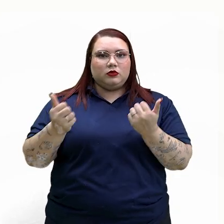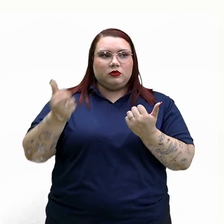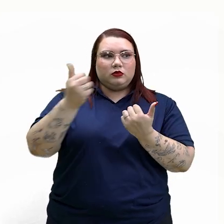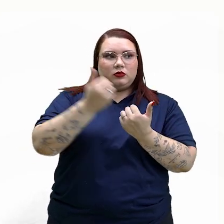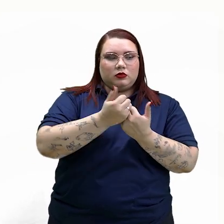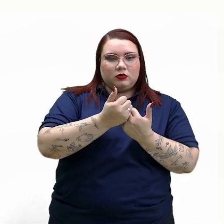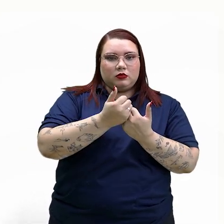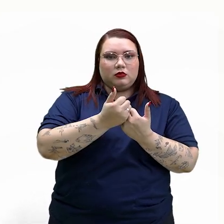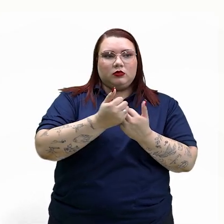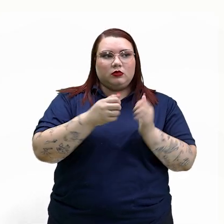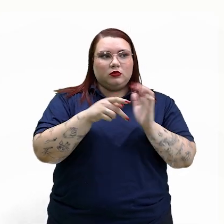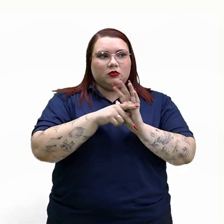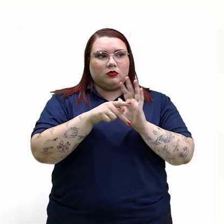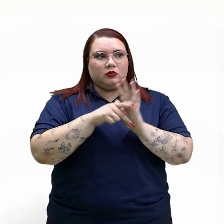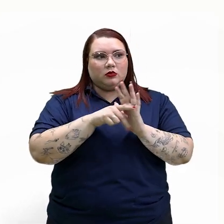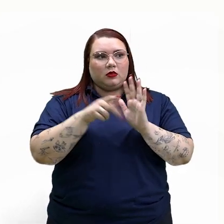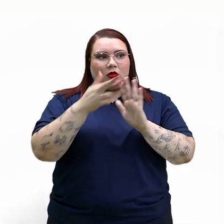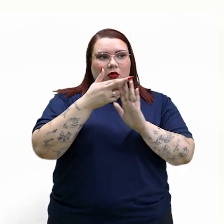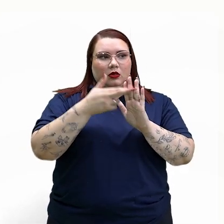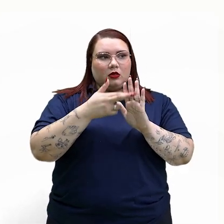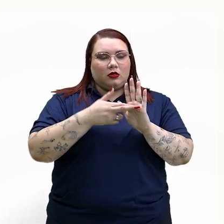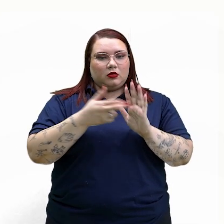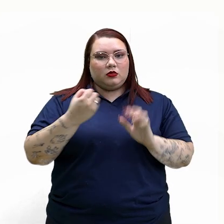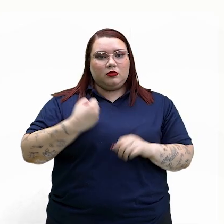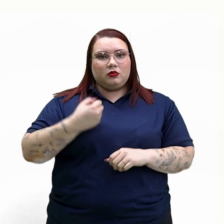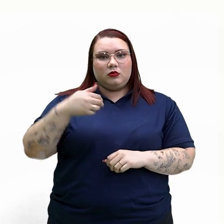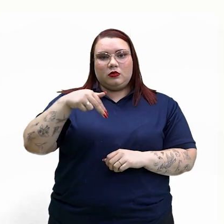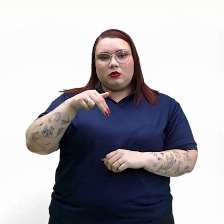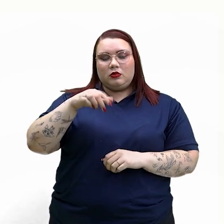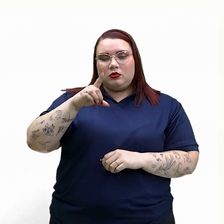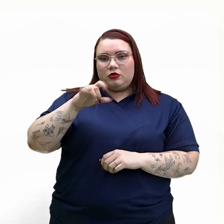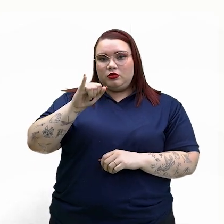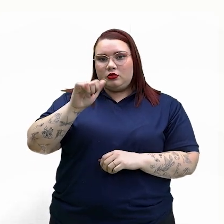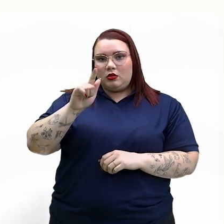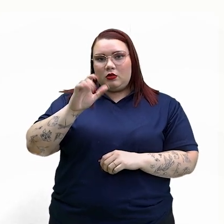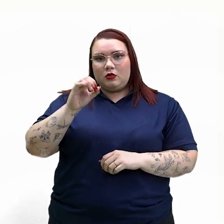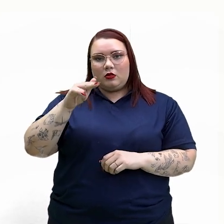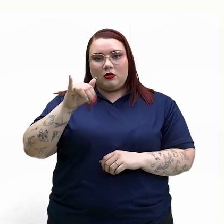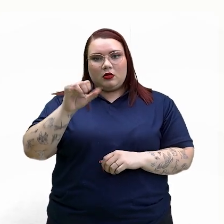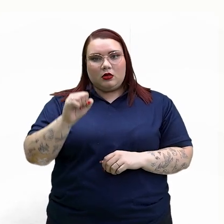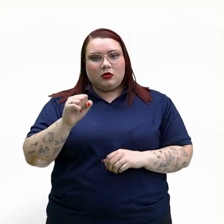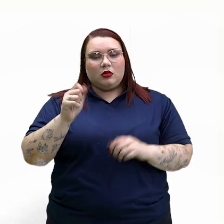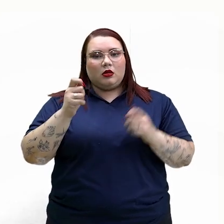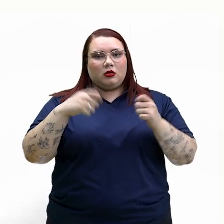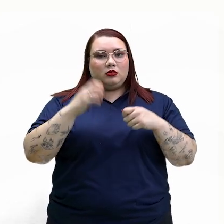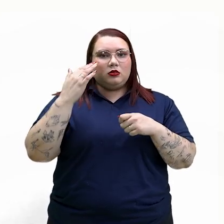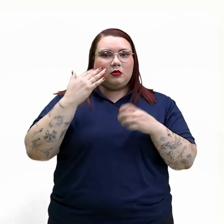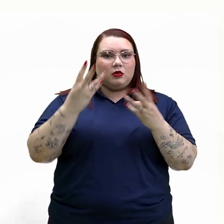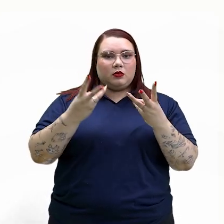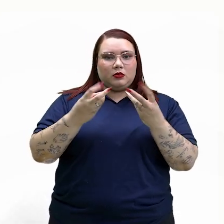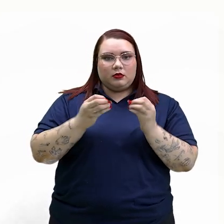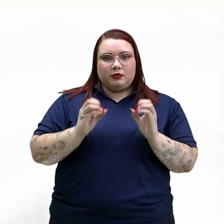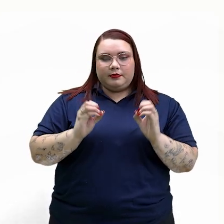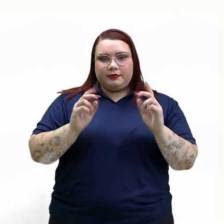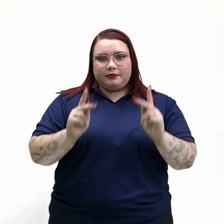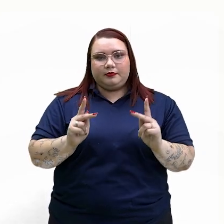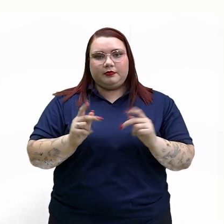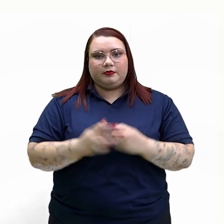lá na regra do número de diagonais por 9, porque eu já sei quantos lados ele vai ter. Tudo